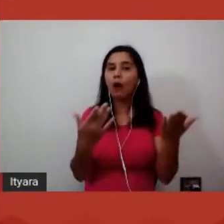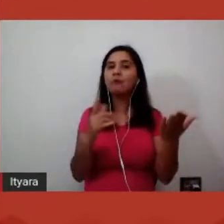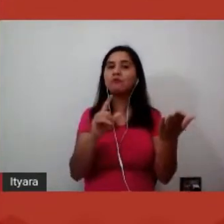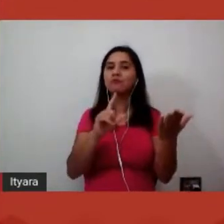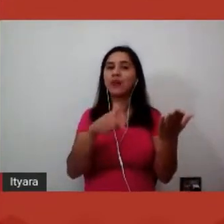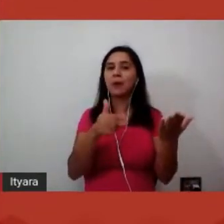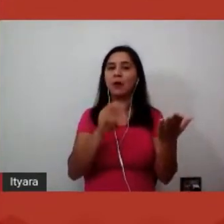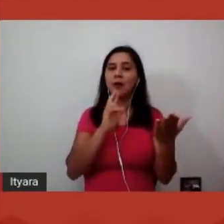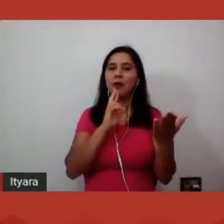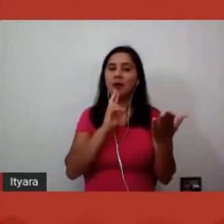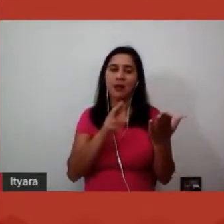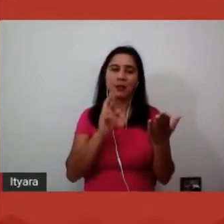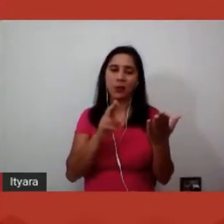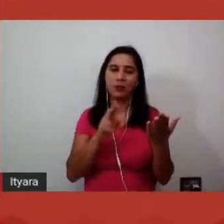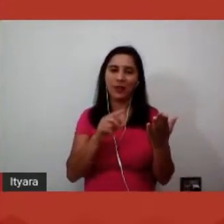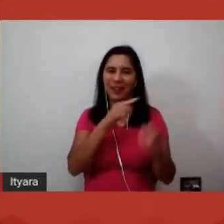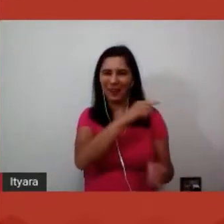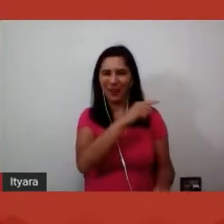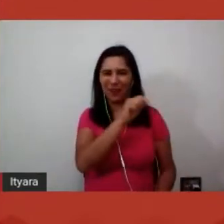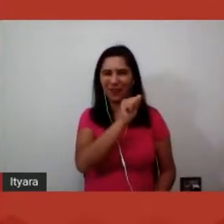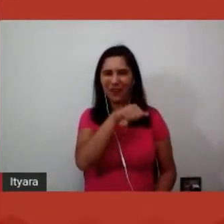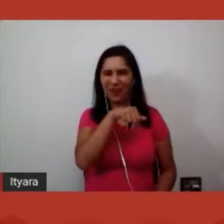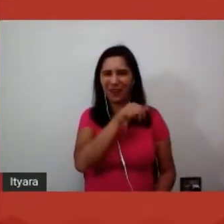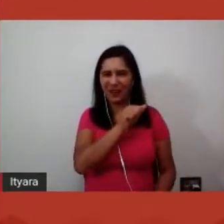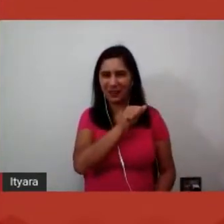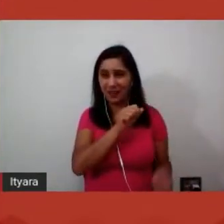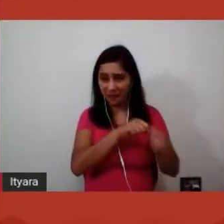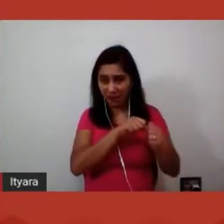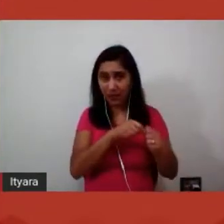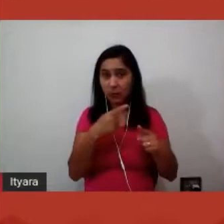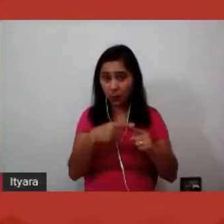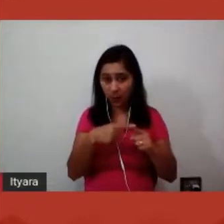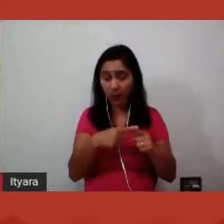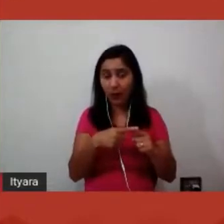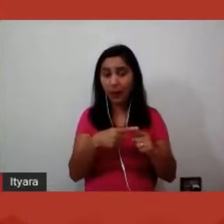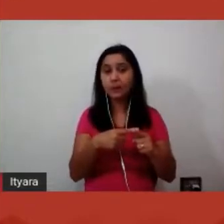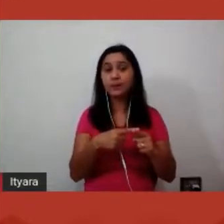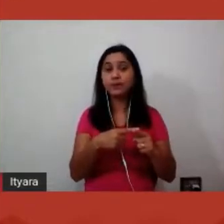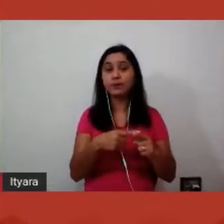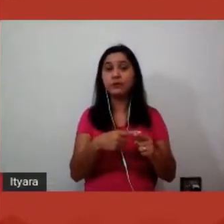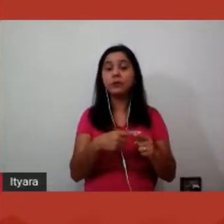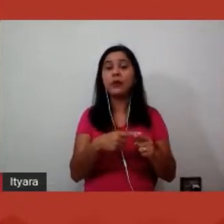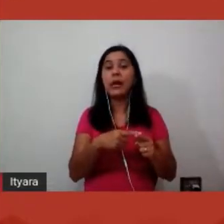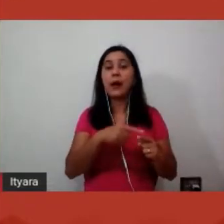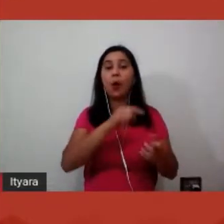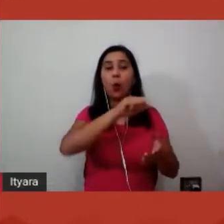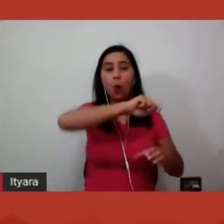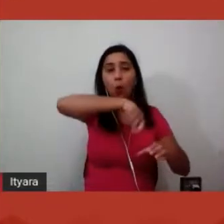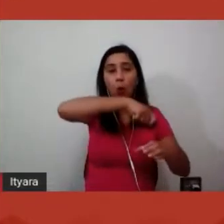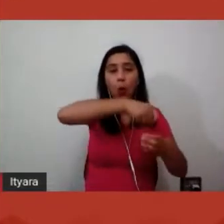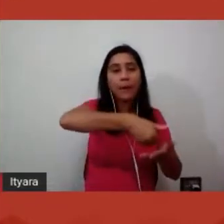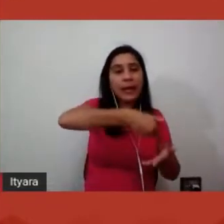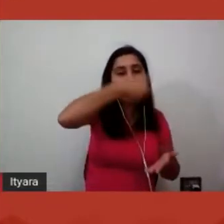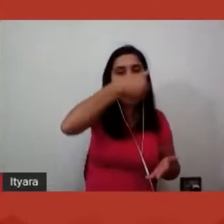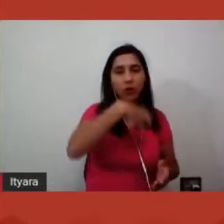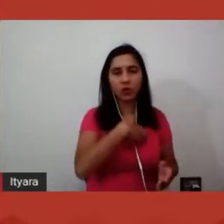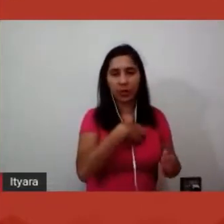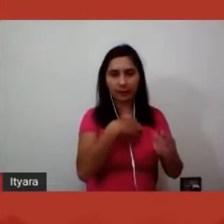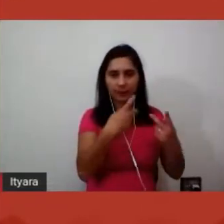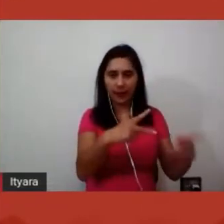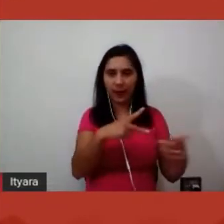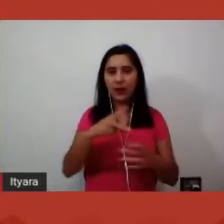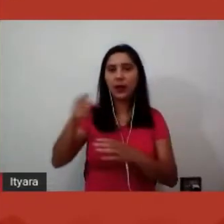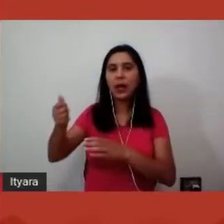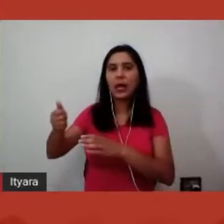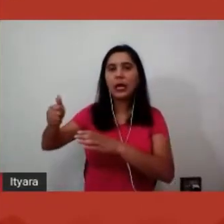esses questionamentos que a Ana fez? Porque o mingau se comporta de uma forma, o líquido de outra forma. Então, qual que é essa pergunta que